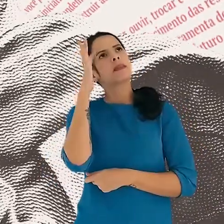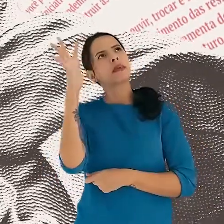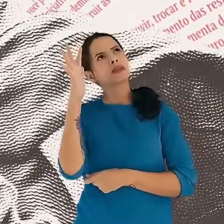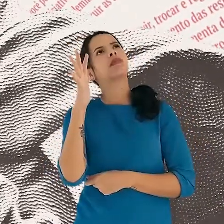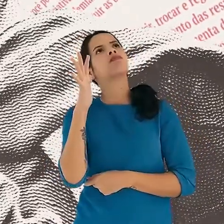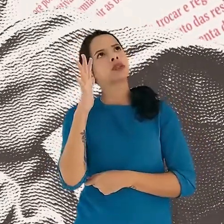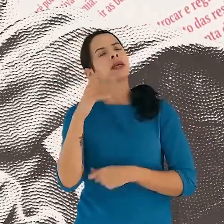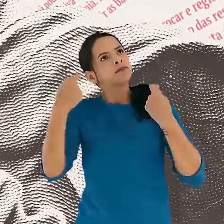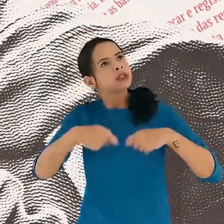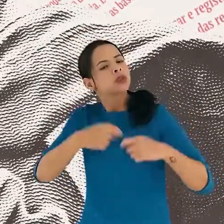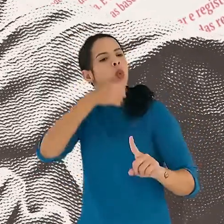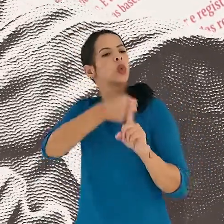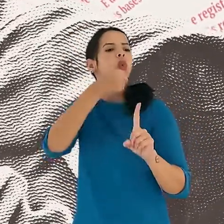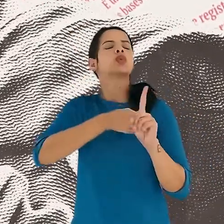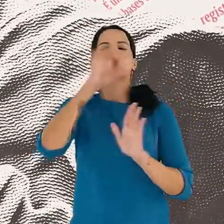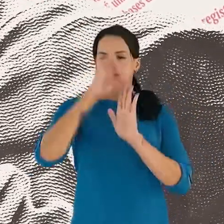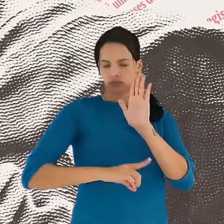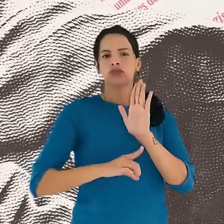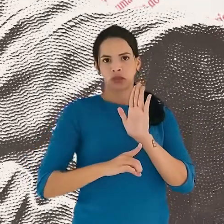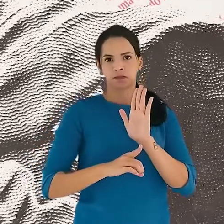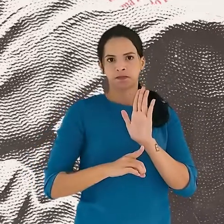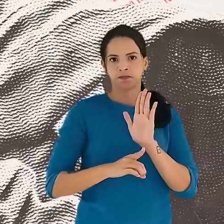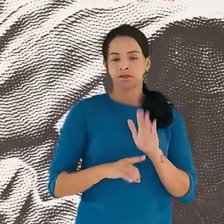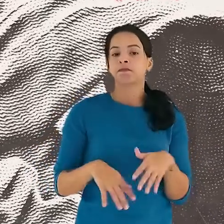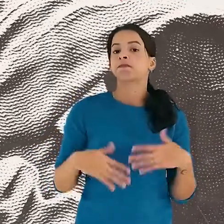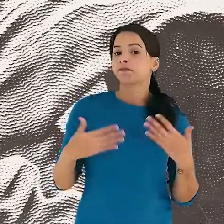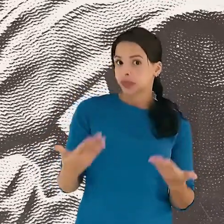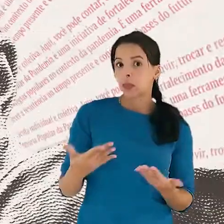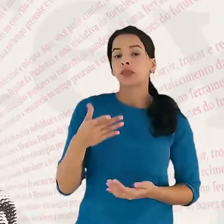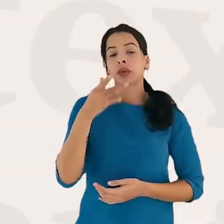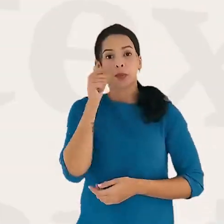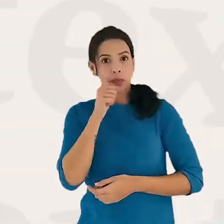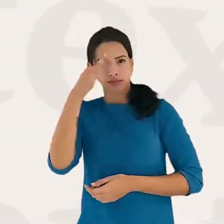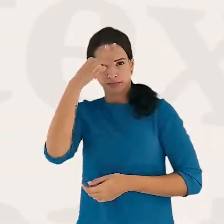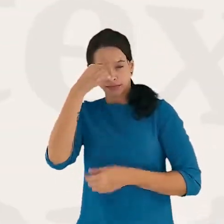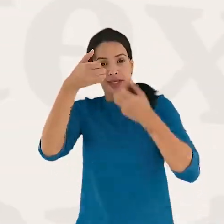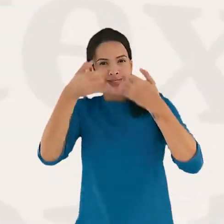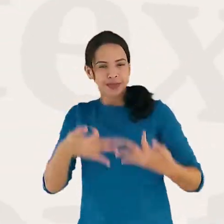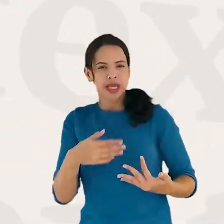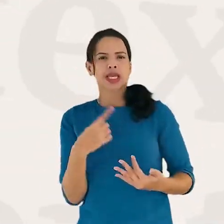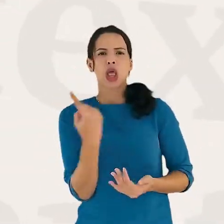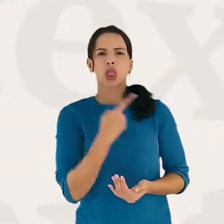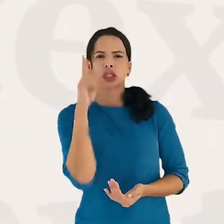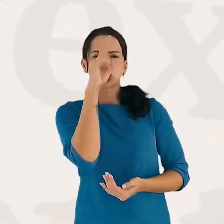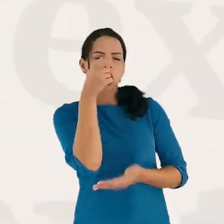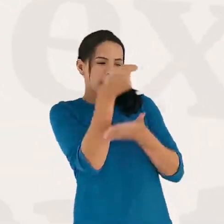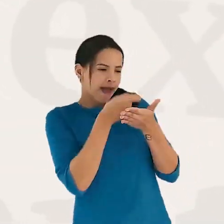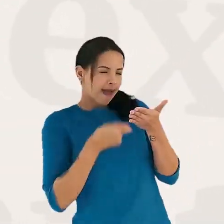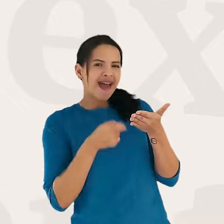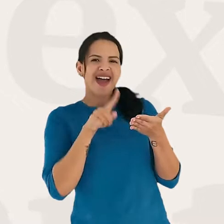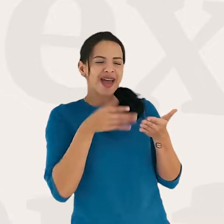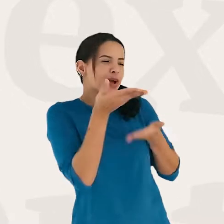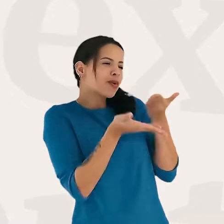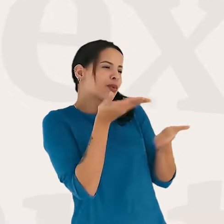para os aprendizados e desafios que temos vivido em busca de defender nossos direitos. Como diz Conceição Evaristo, a nossa escrevivência não pode ser